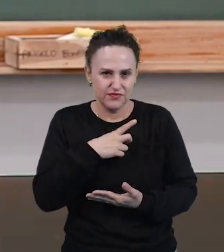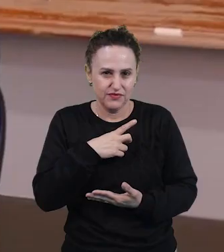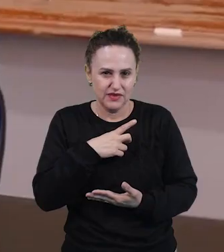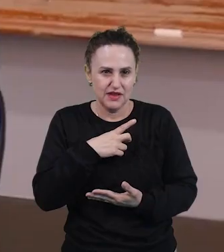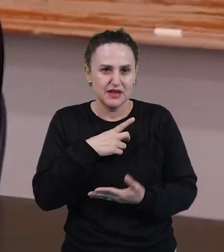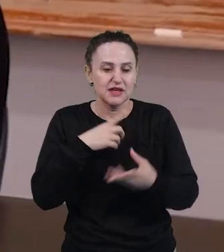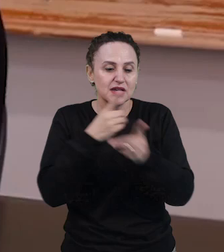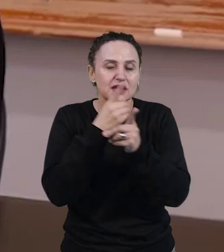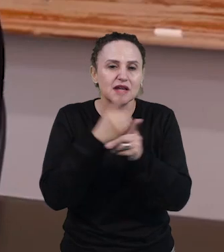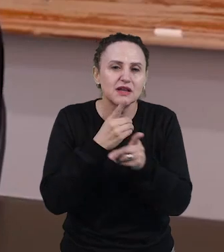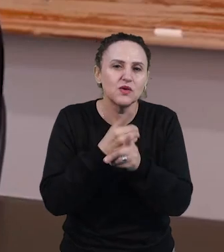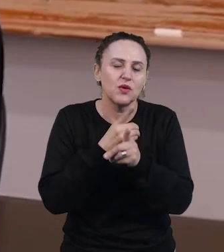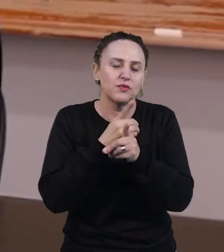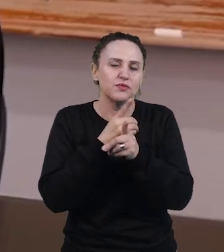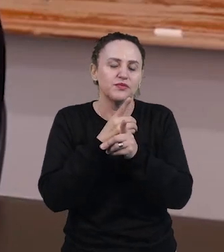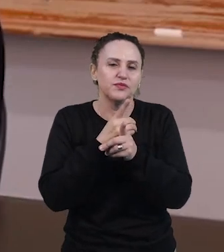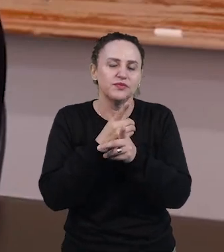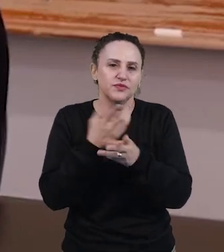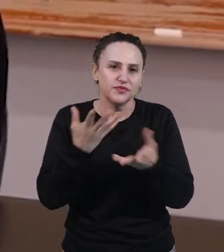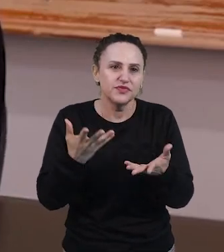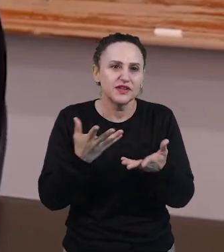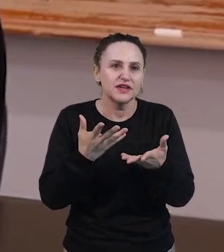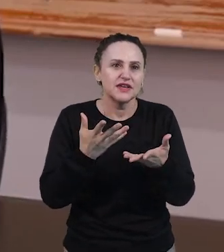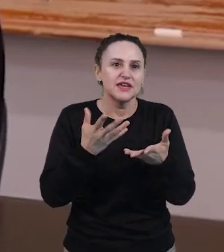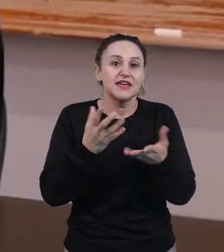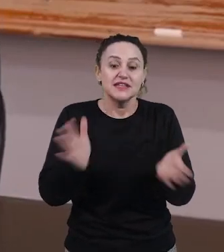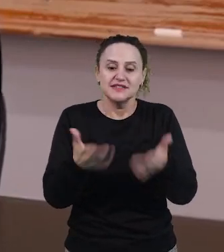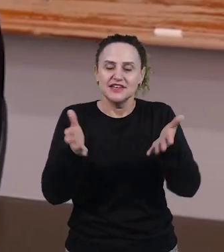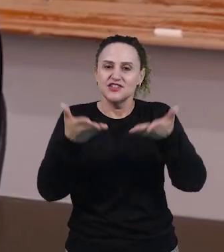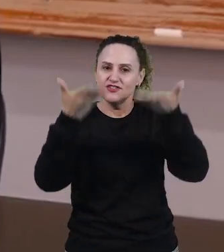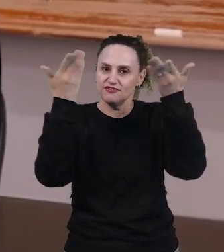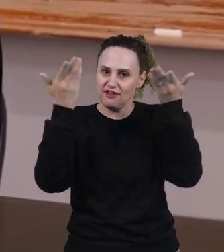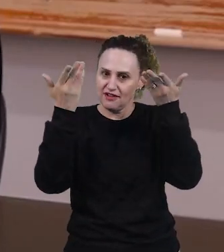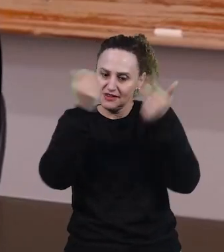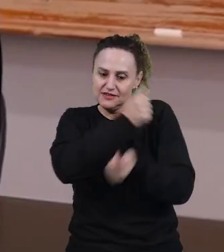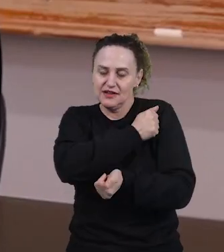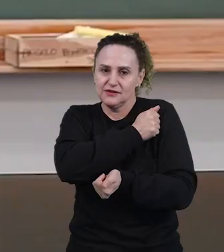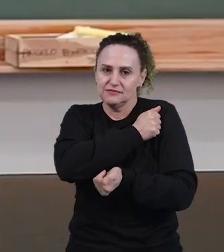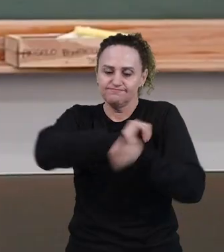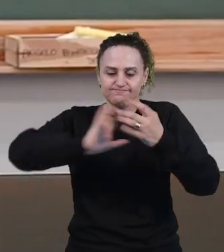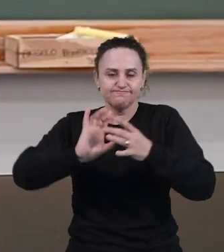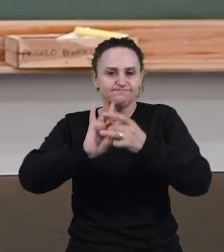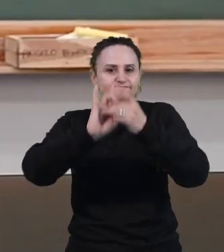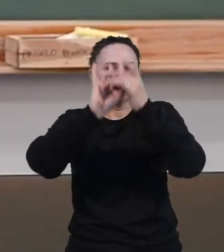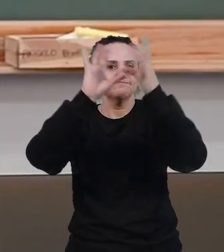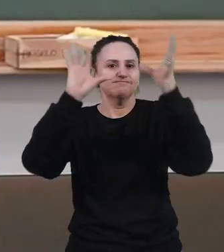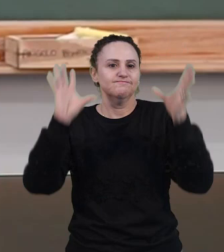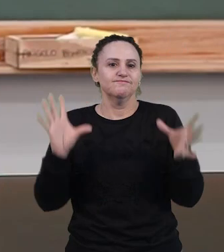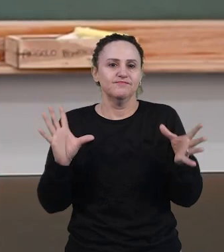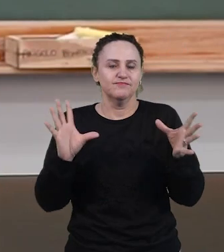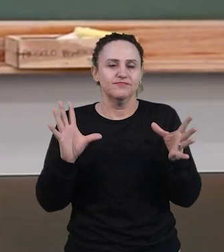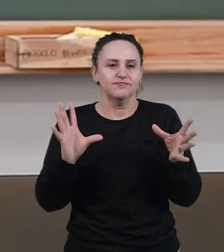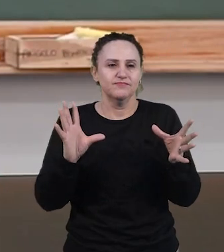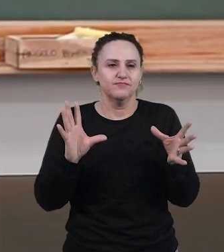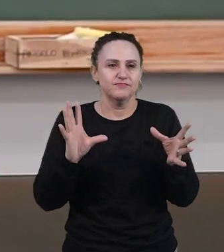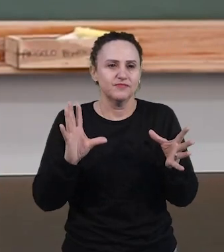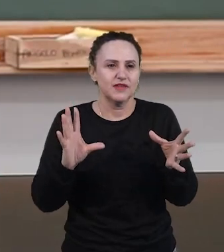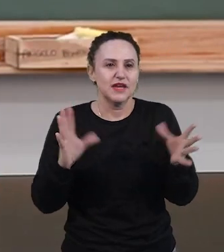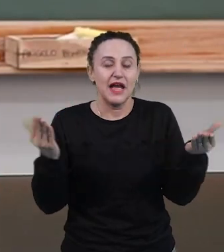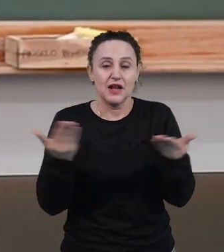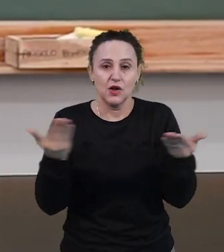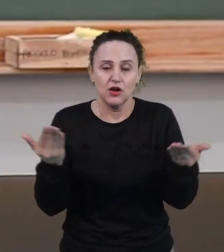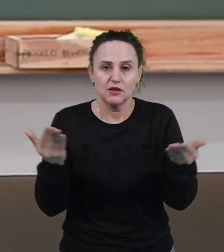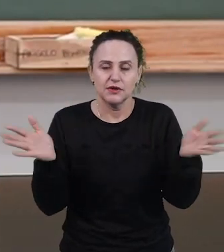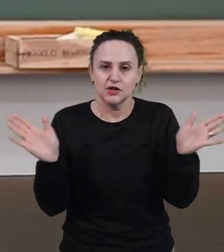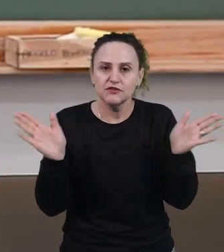solução e incentivar para que o aluno trabalhe de forma mais independente possível. Acho que é isso que fica assim, para nós fecharmos